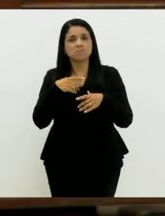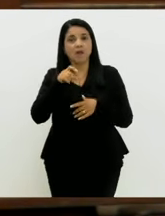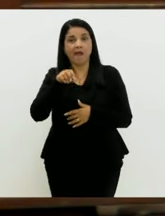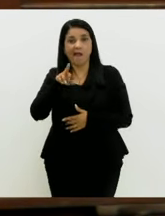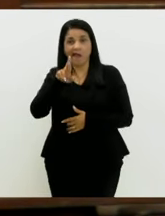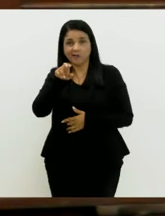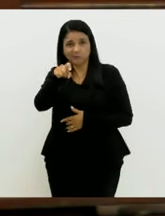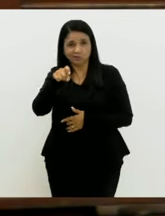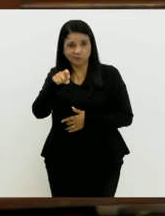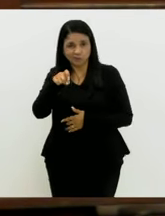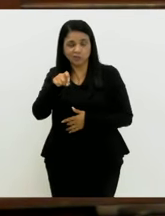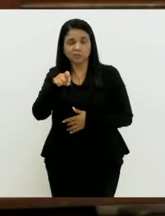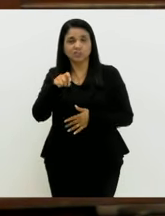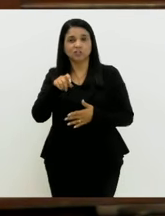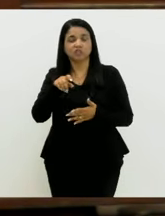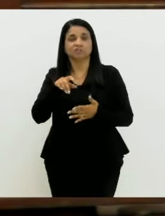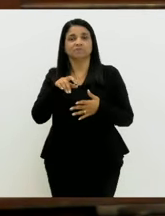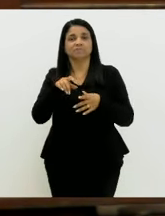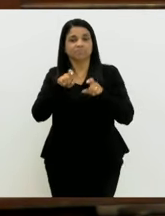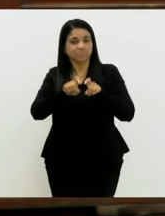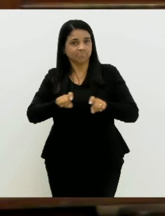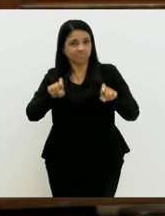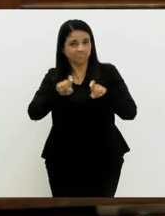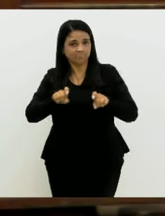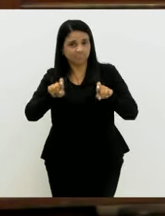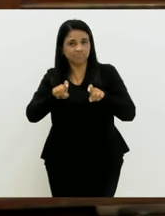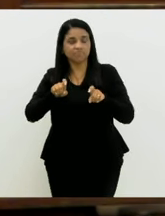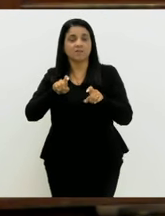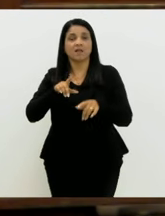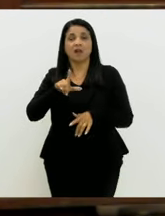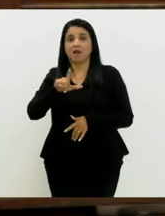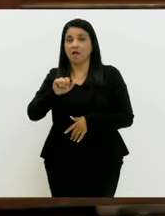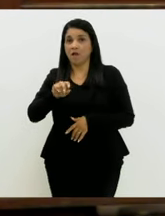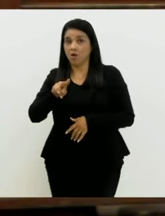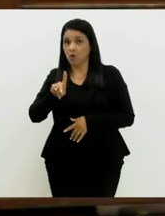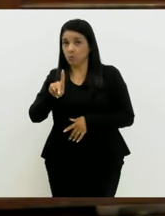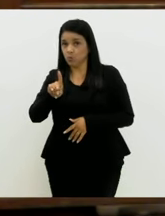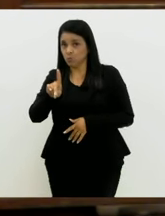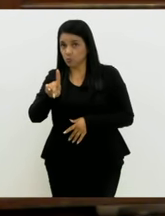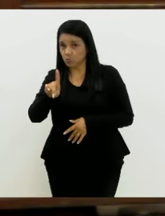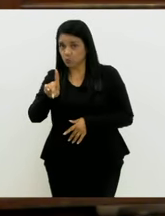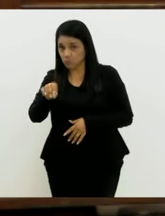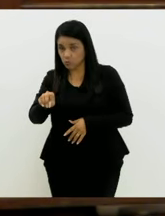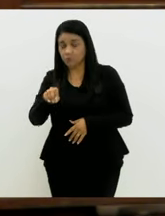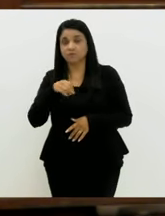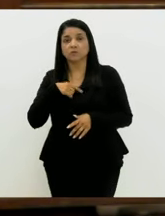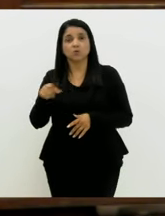com laudo no computador. O gesseiro